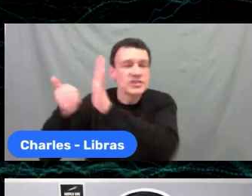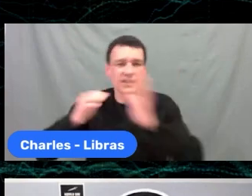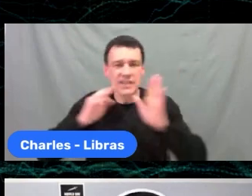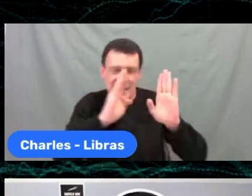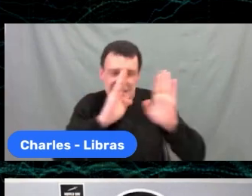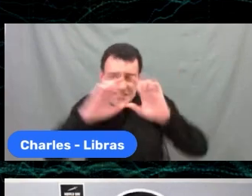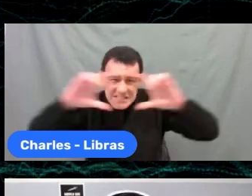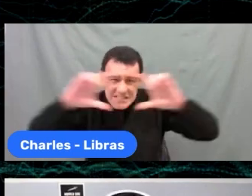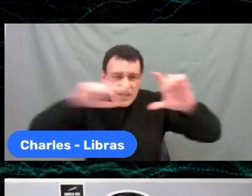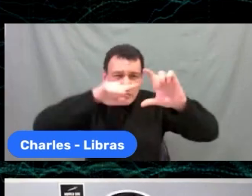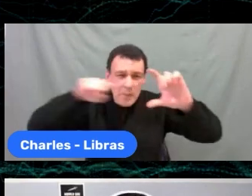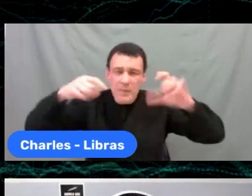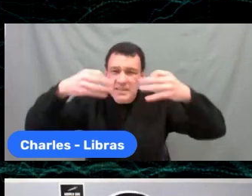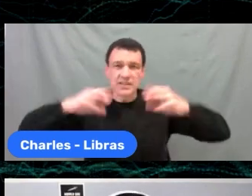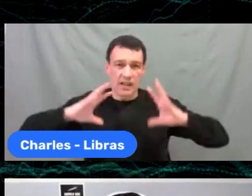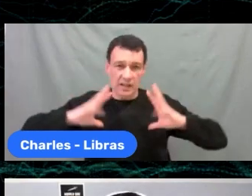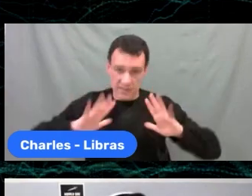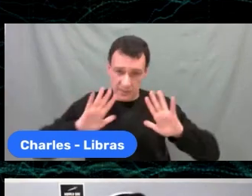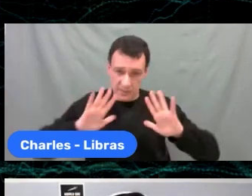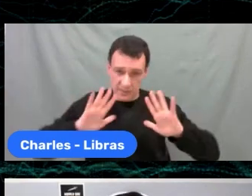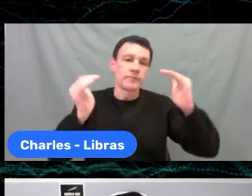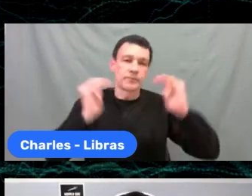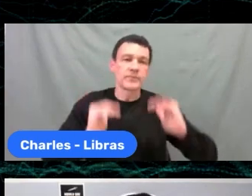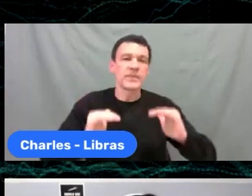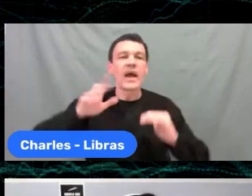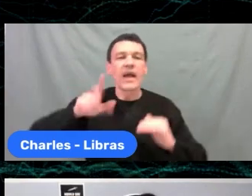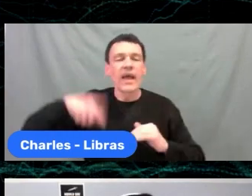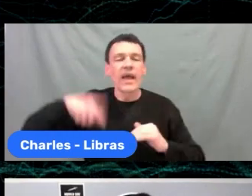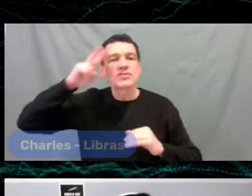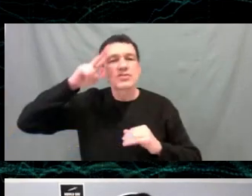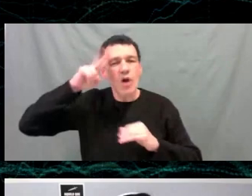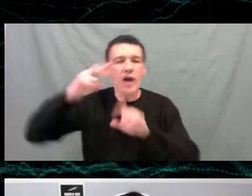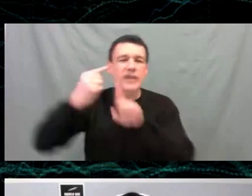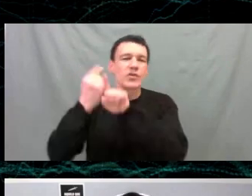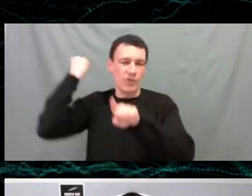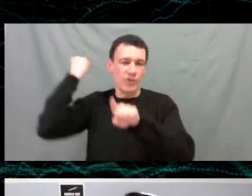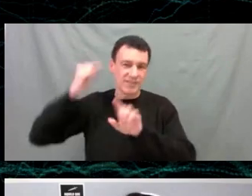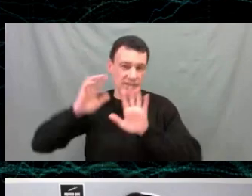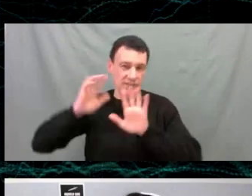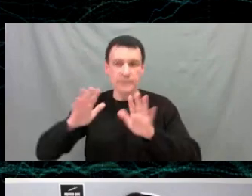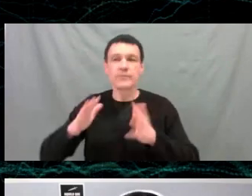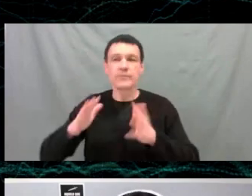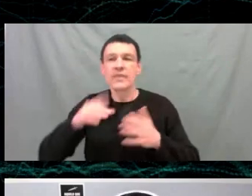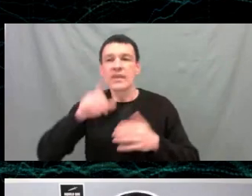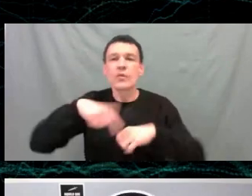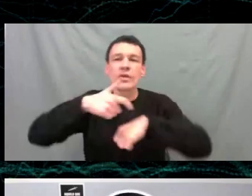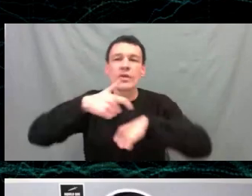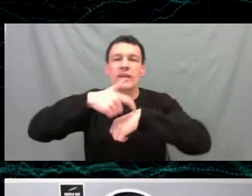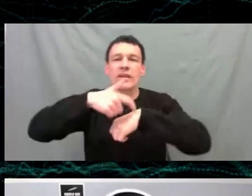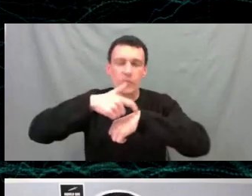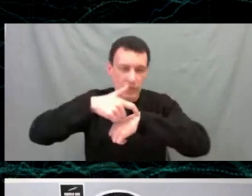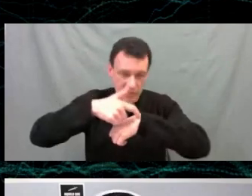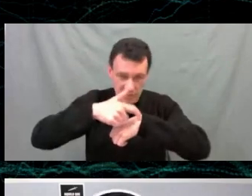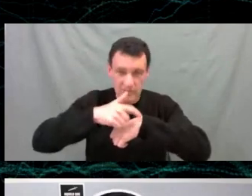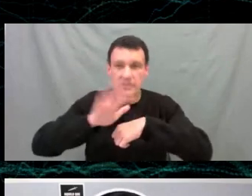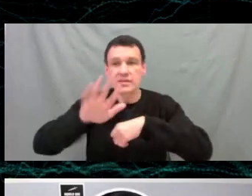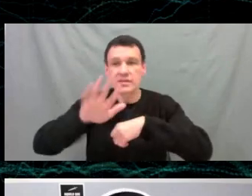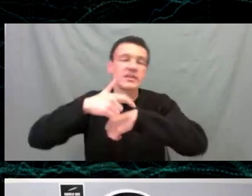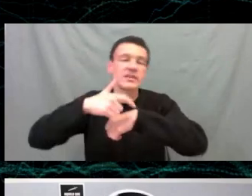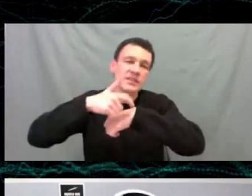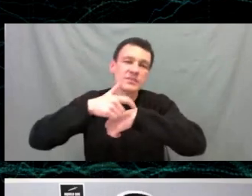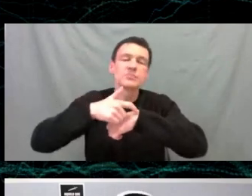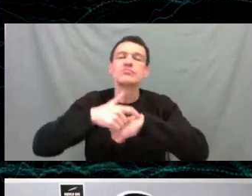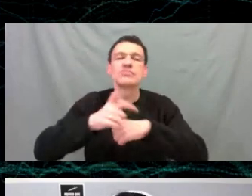Tem aqui também a parte do histórico, então configurações de history trends, que são o tempo de retenção de dados em diferentes tabelas dos